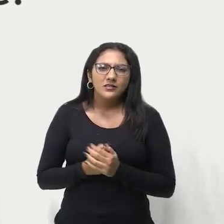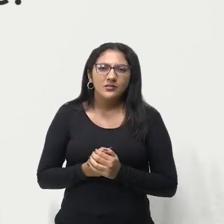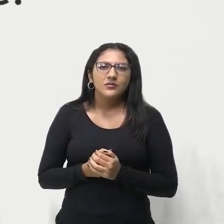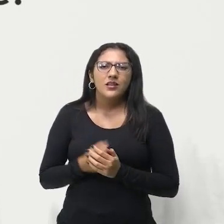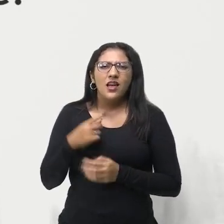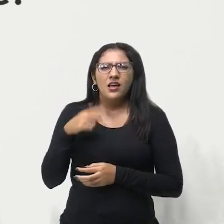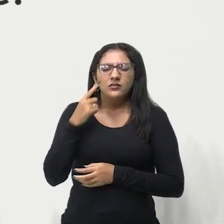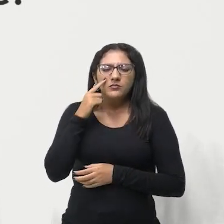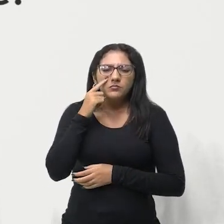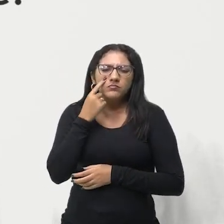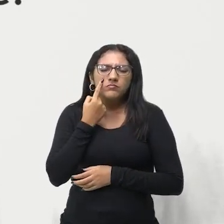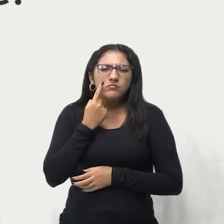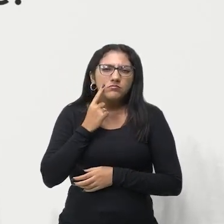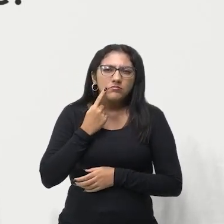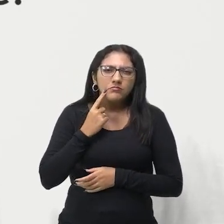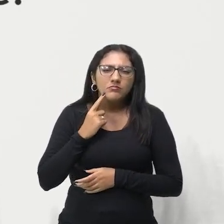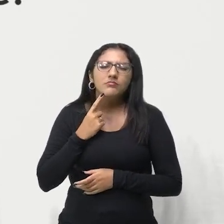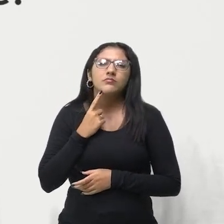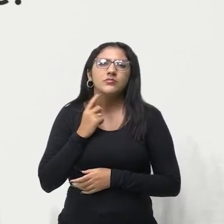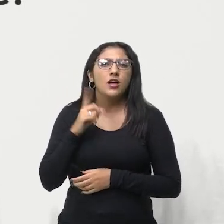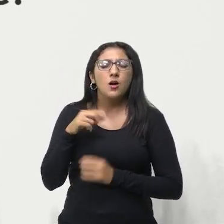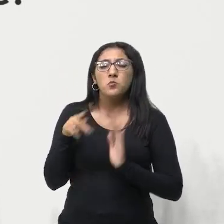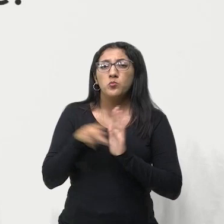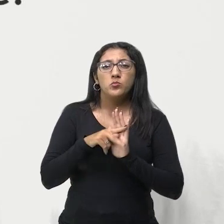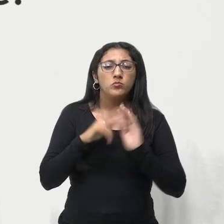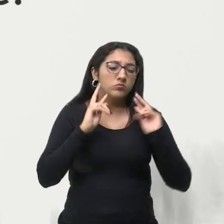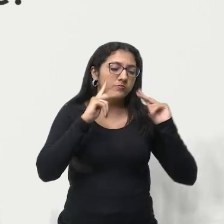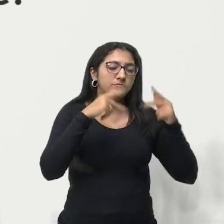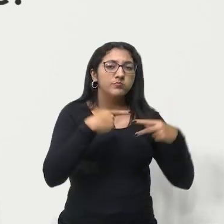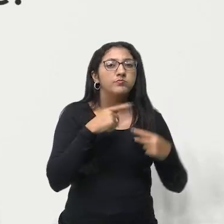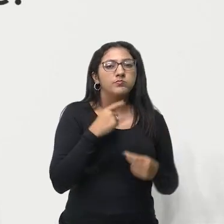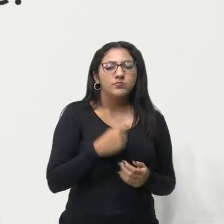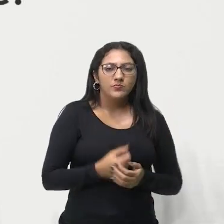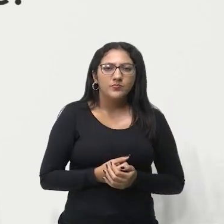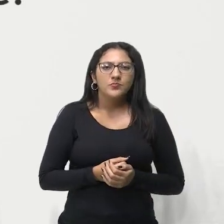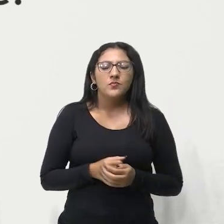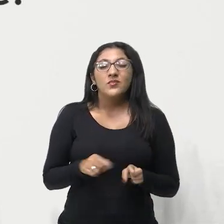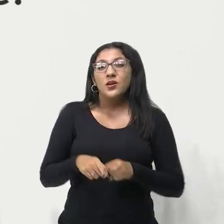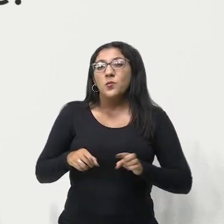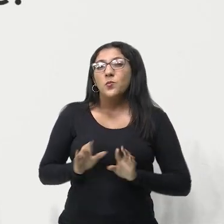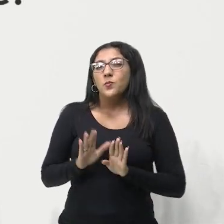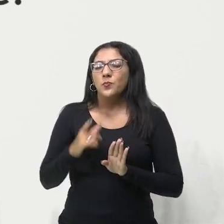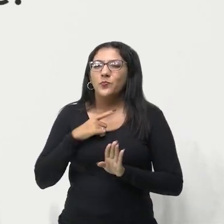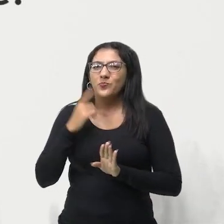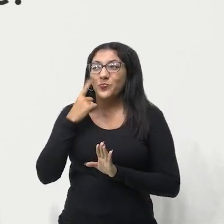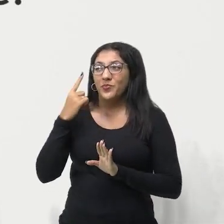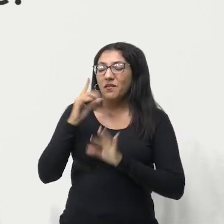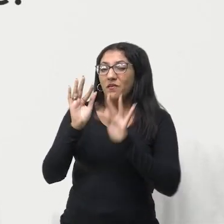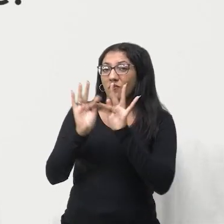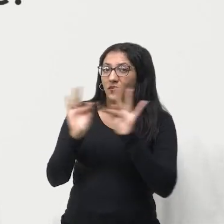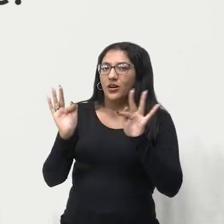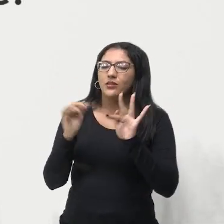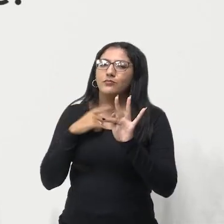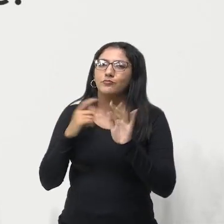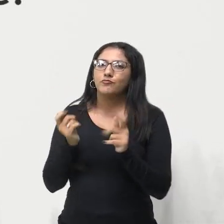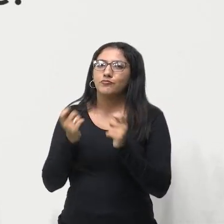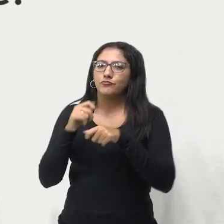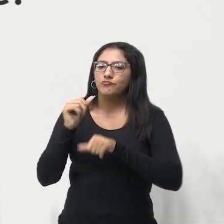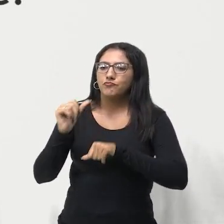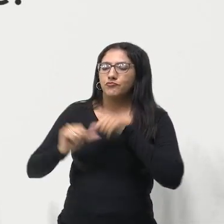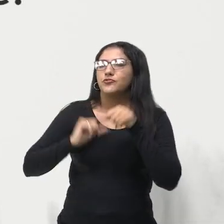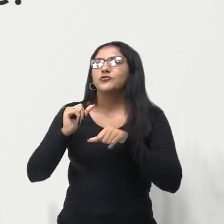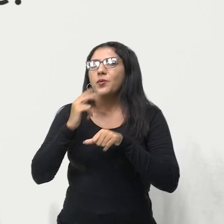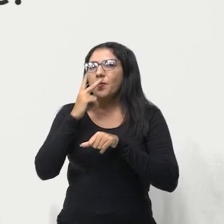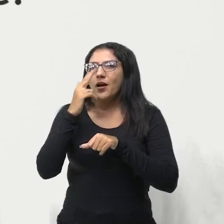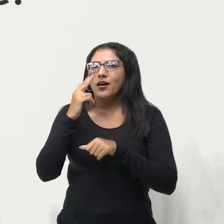intensa. Essa lágrima como esse choro. Isso é próprio do ser humano, correto? Porém, nessa frase eu